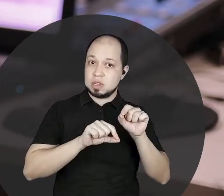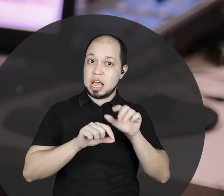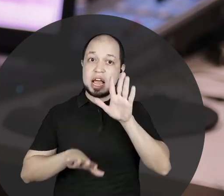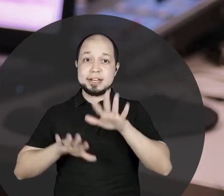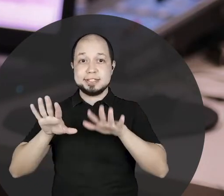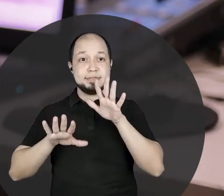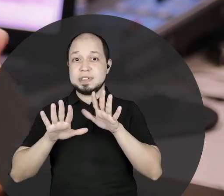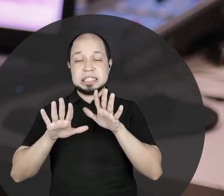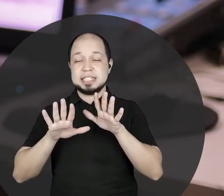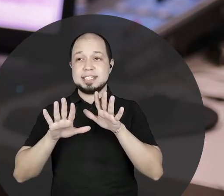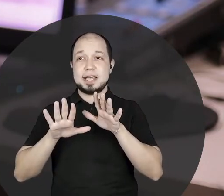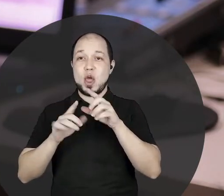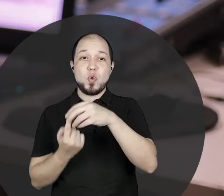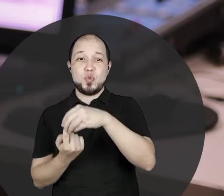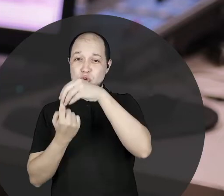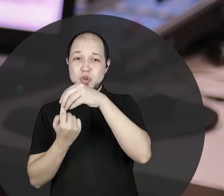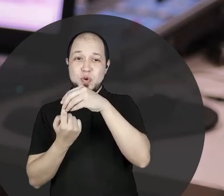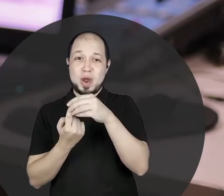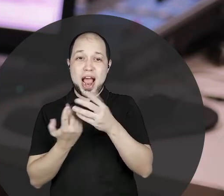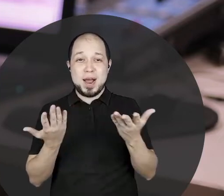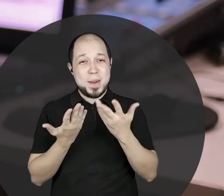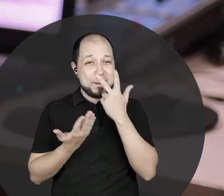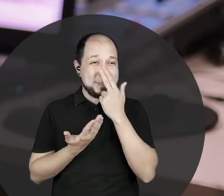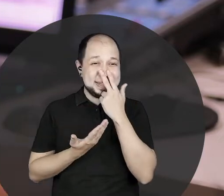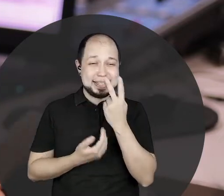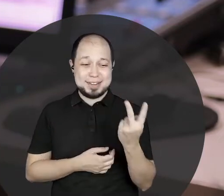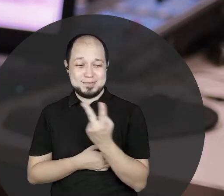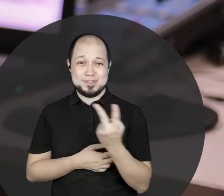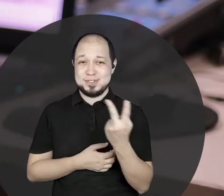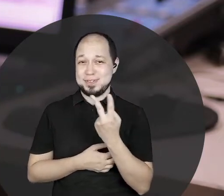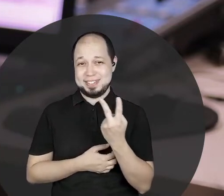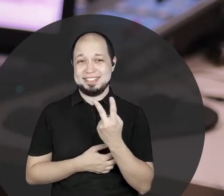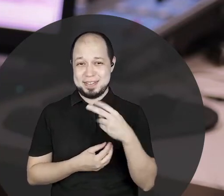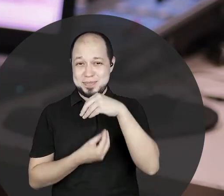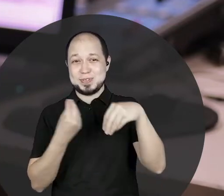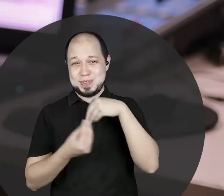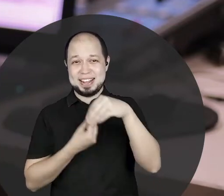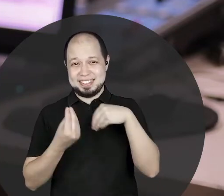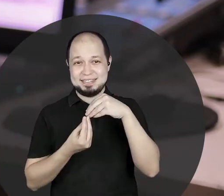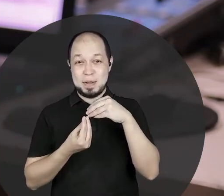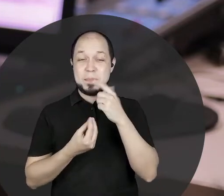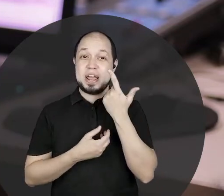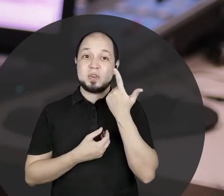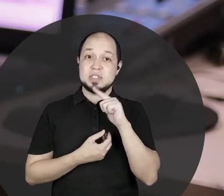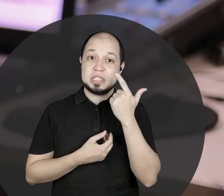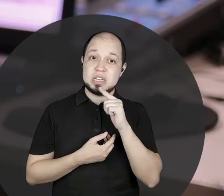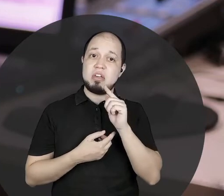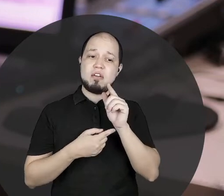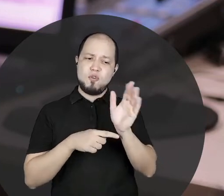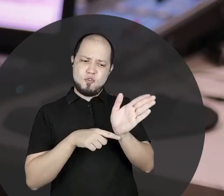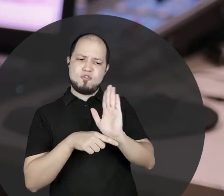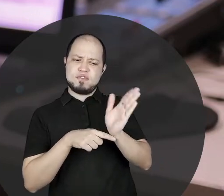isso é o último caso mesmo. Nesse caso aqui é um pouco dos dois, certo? É uma mistura de falta de agenda com uma escolha e também para render um vídeo aqui para a gente ver se